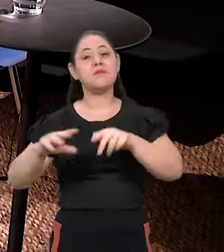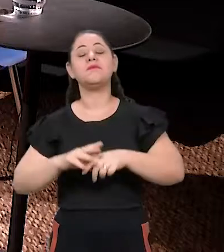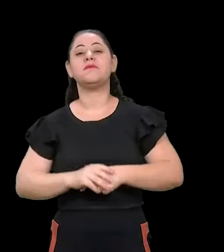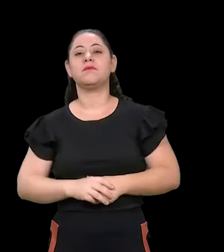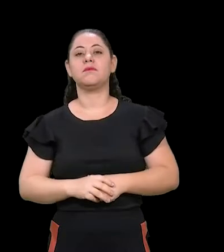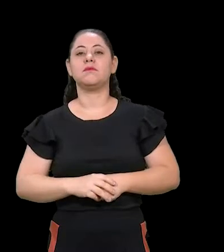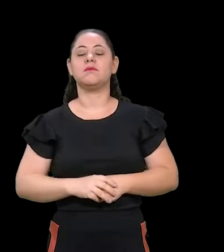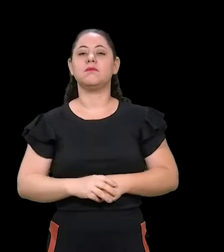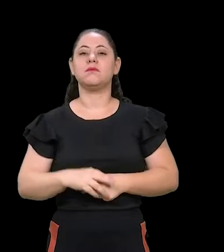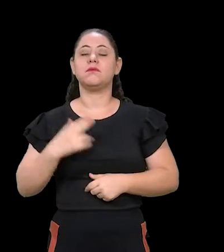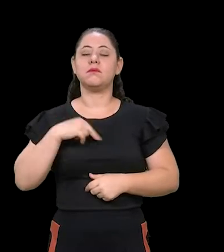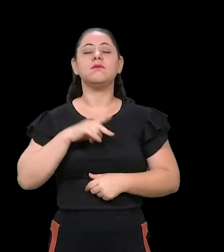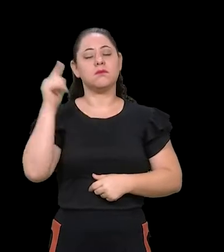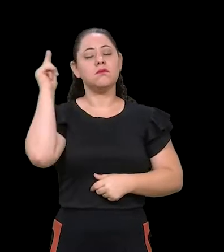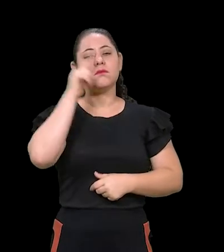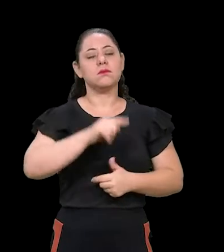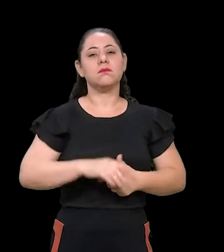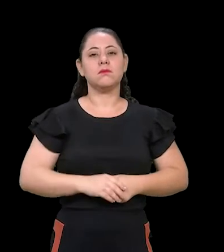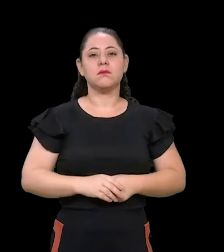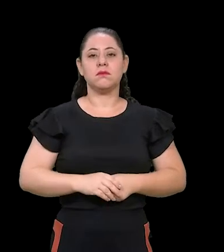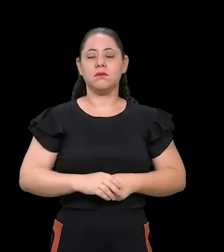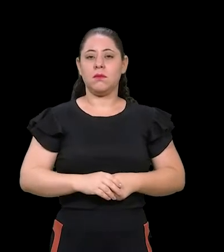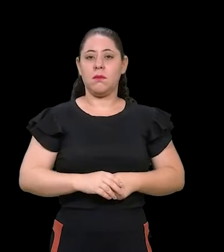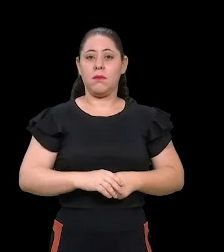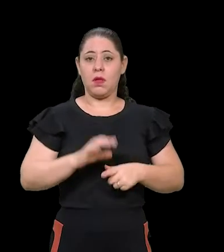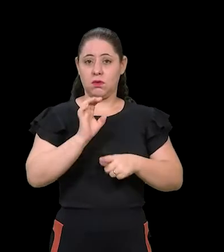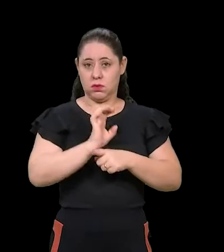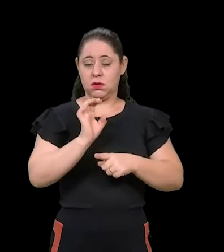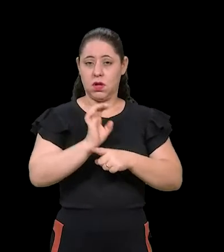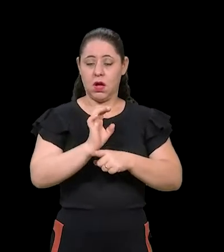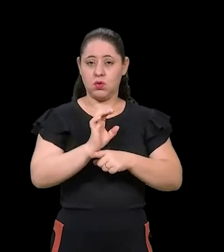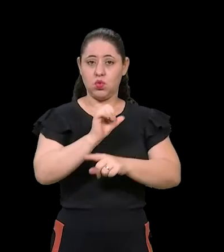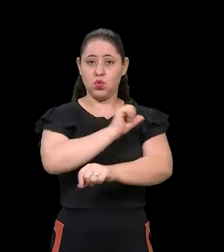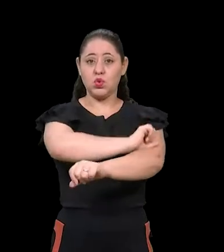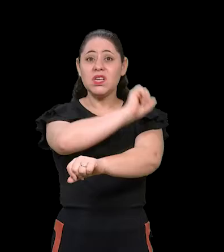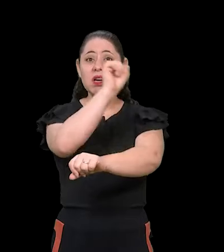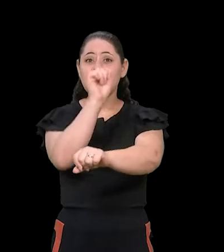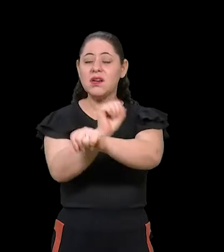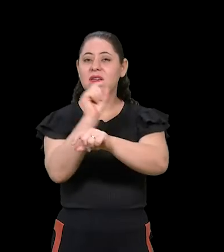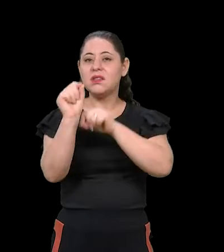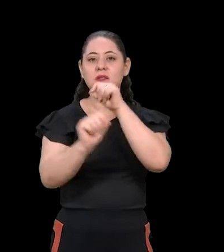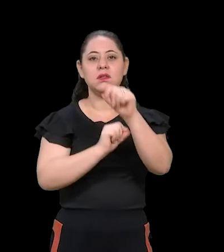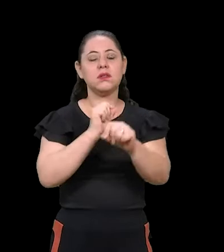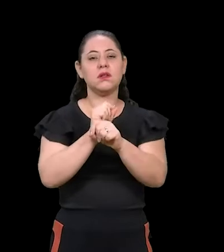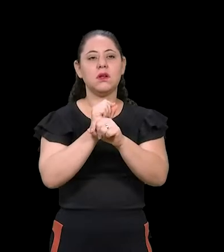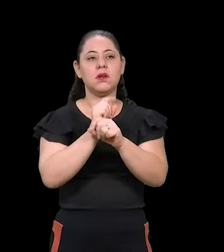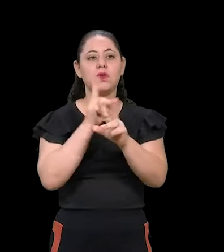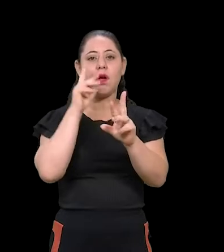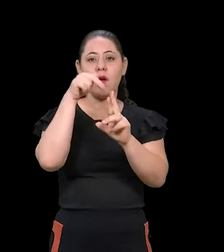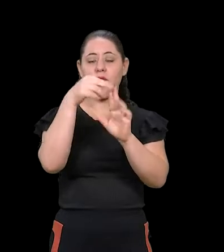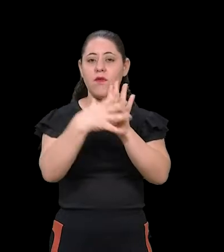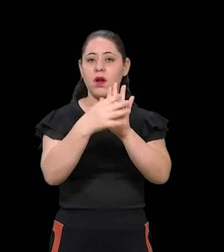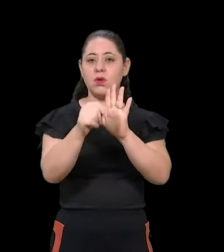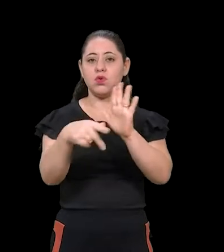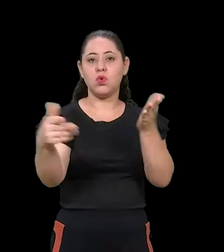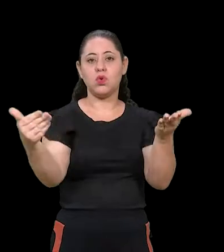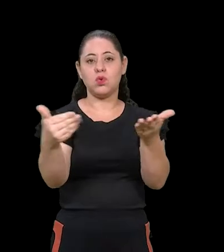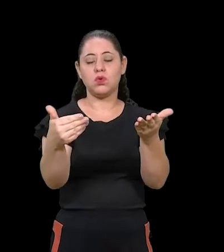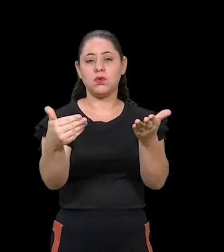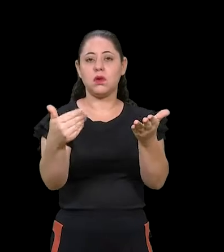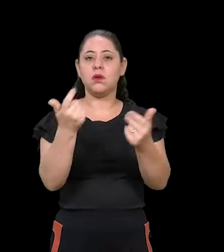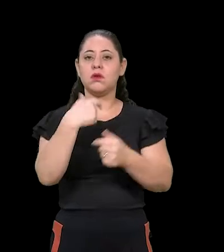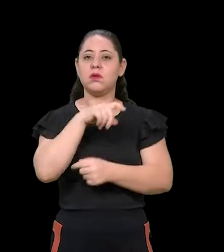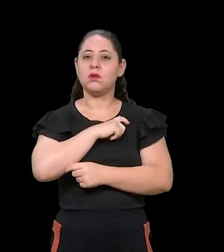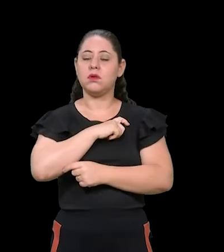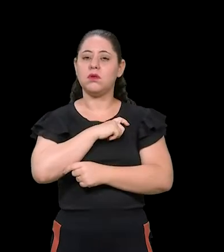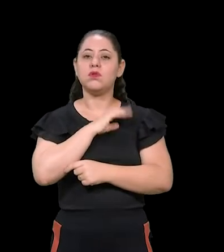ações. A gente conseguiu, no Sebrae Mato Grosso do Sul, hoje ser referência no sistema Sebrae como um todo. Tanto é que